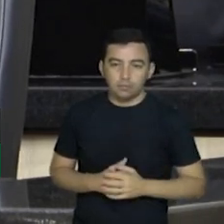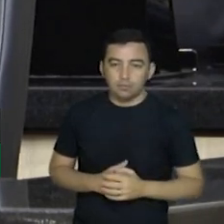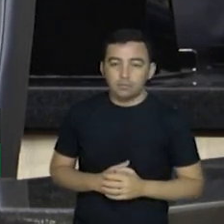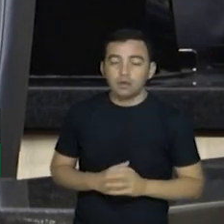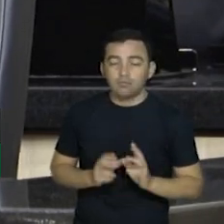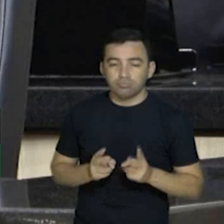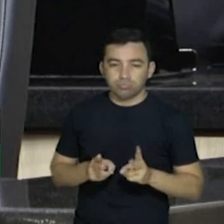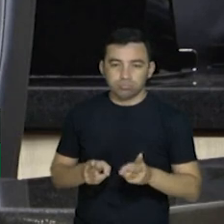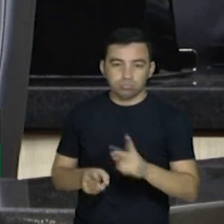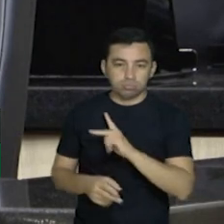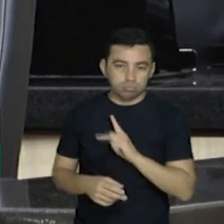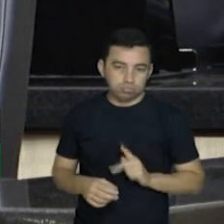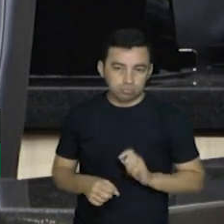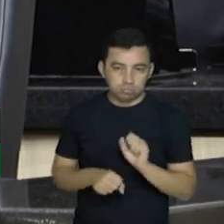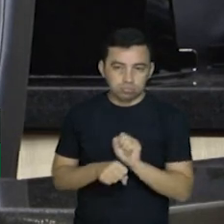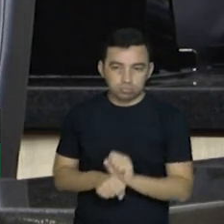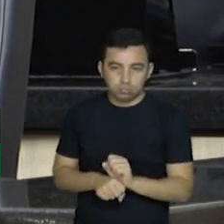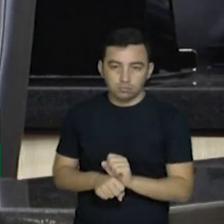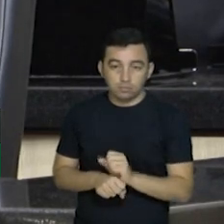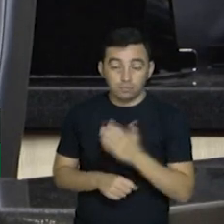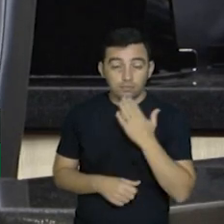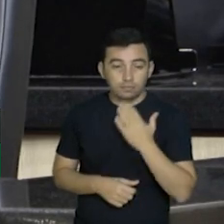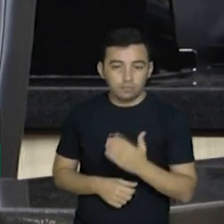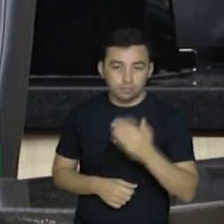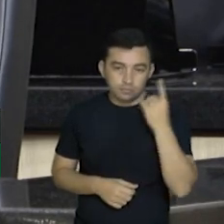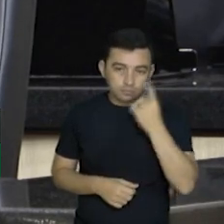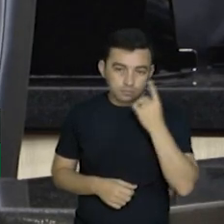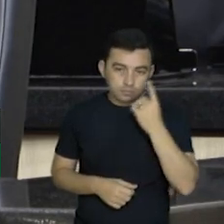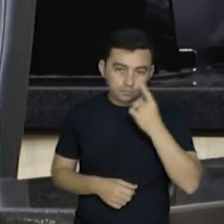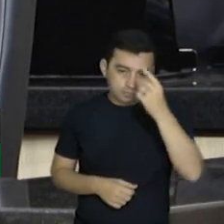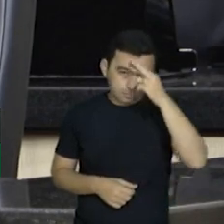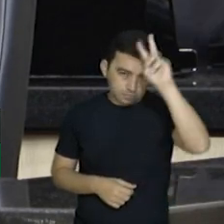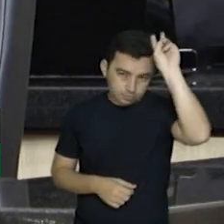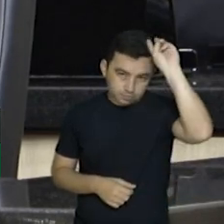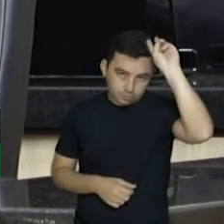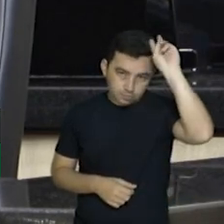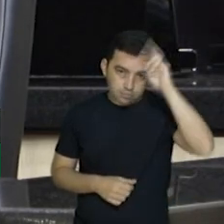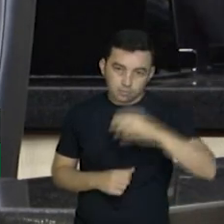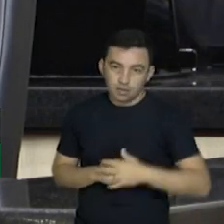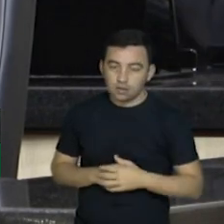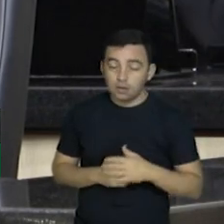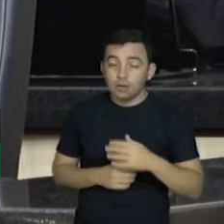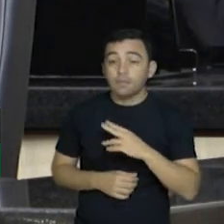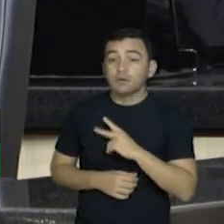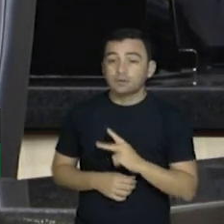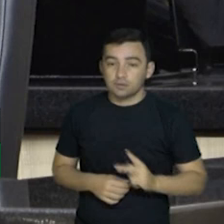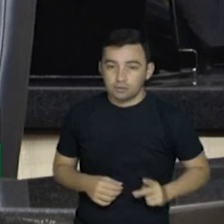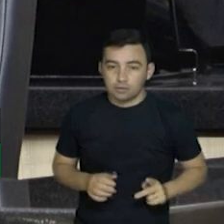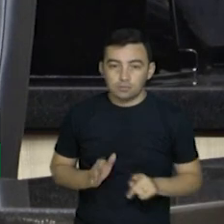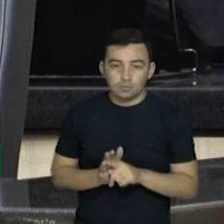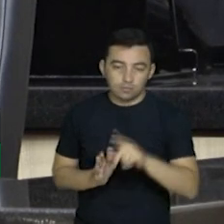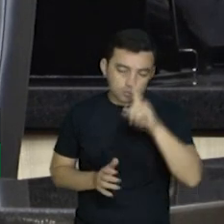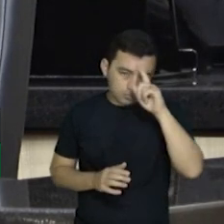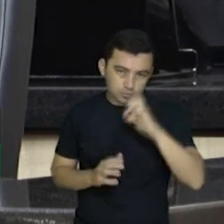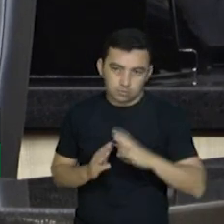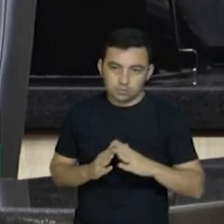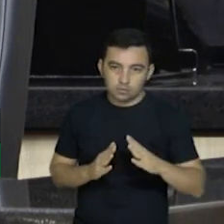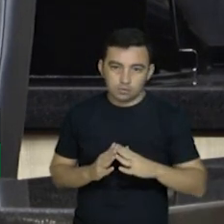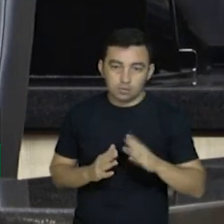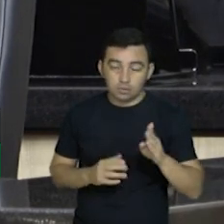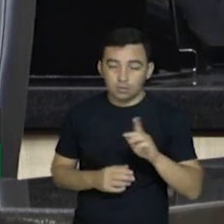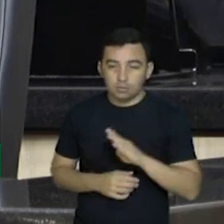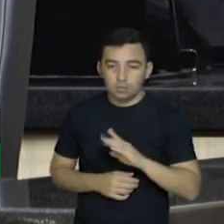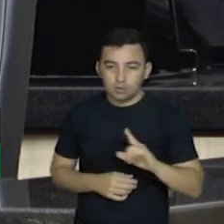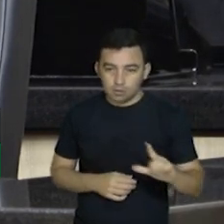o senhor presidente Suspendeu a sessão por requerimento do deputado Dr Vicente cara preso para que o presidente do Hospital Misericórdia de Blumenau senhor